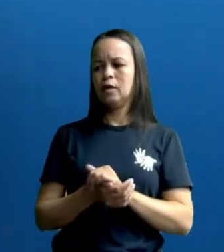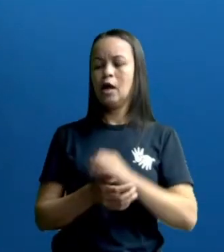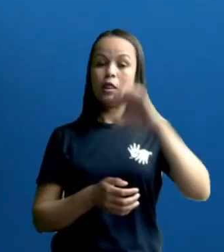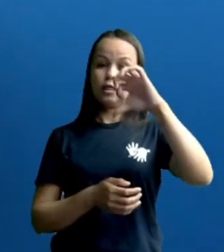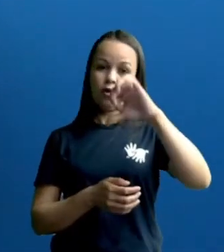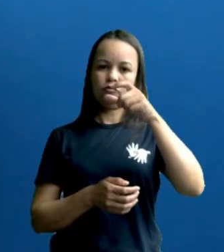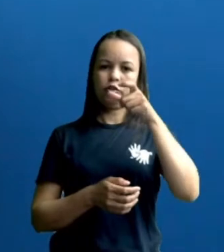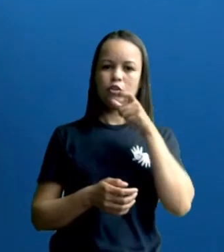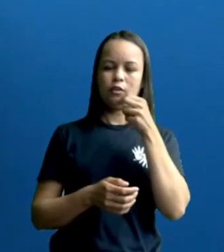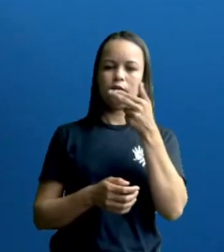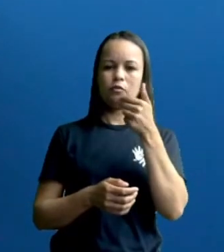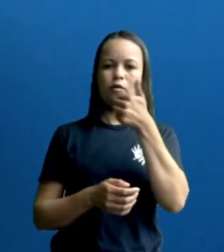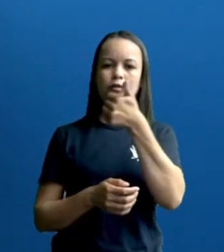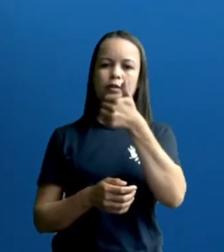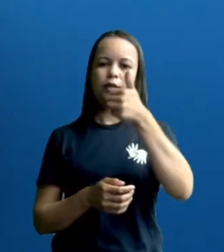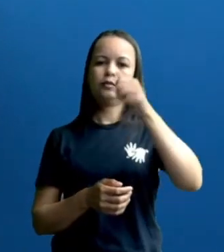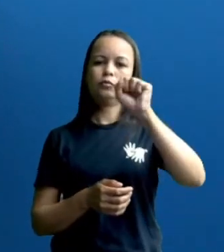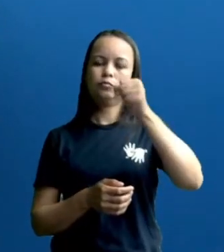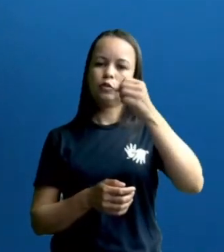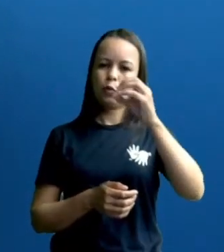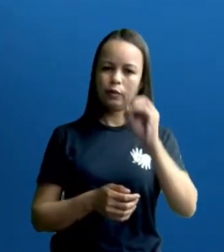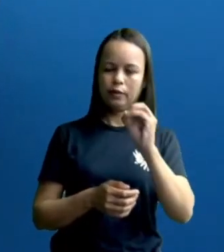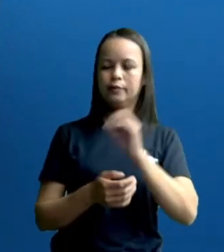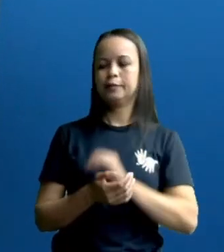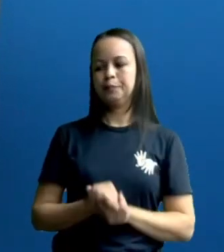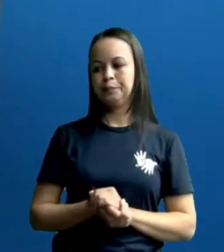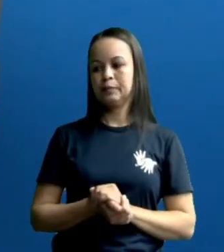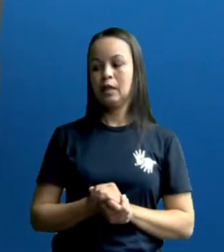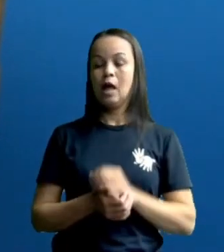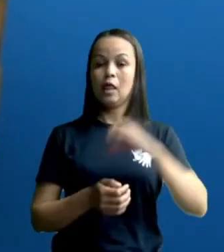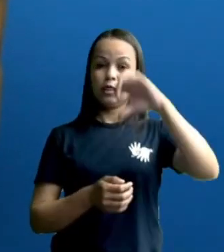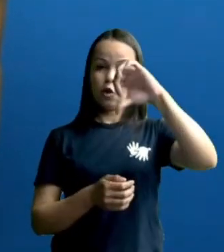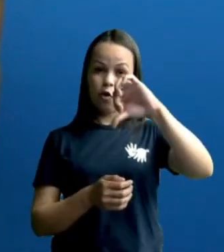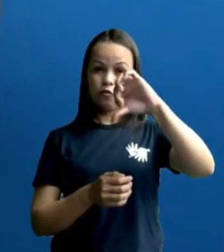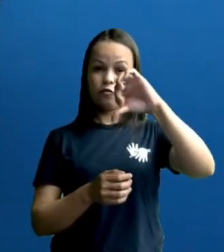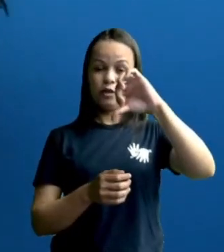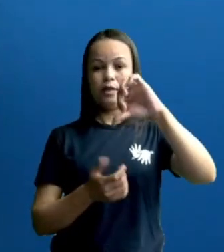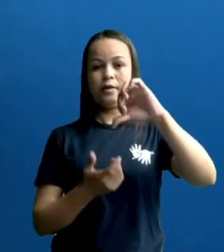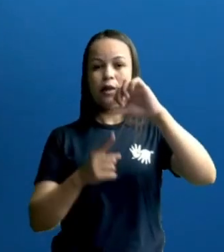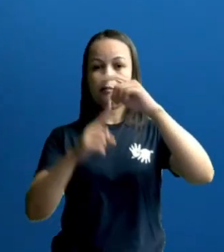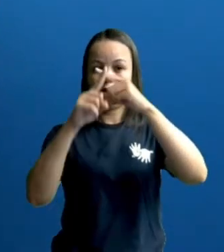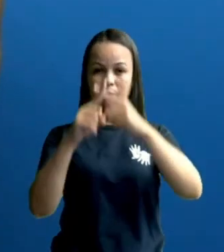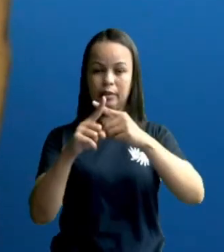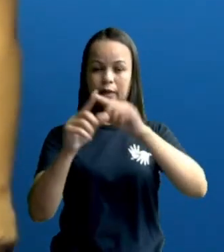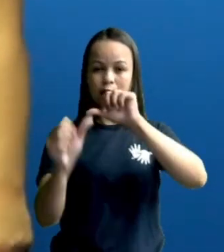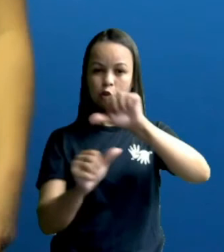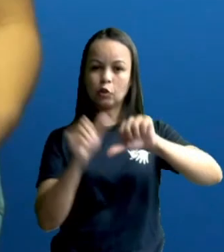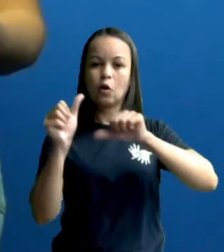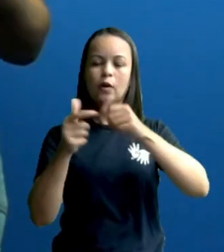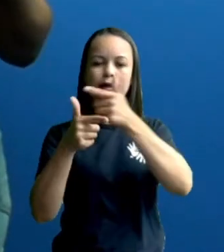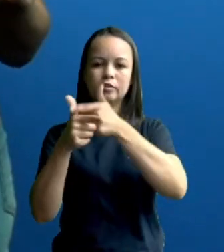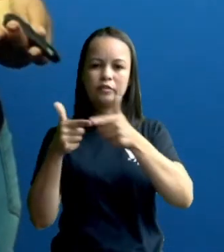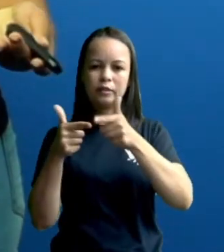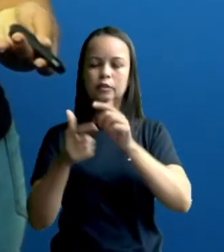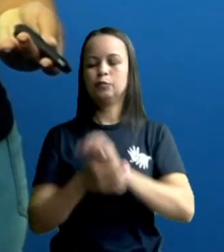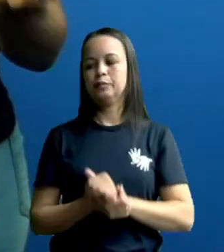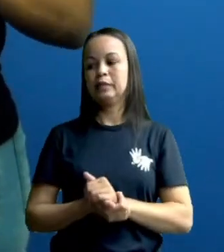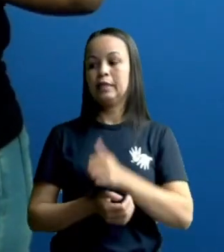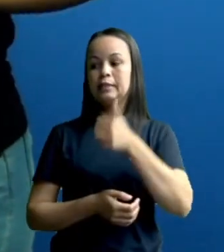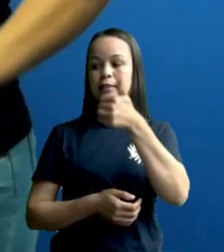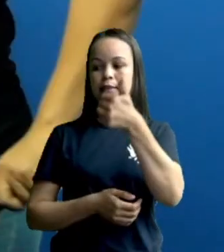é igual a 180. 9 está multiplicando, passa dividindo. 180 dividido por 9